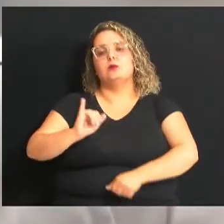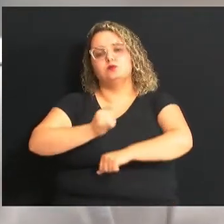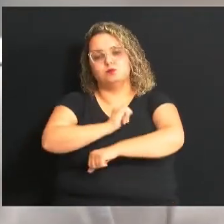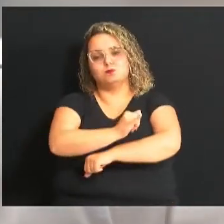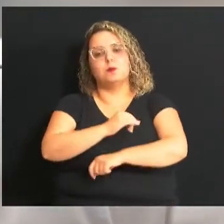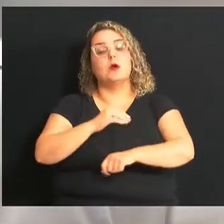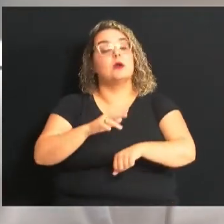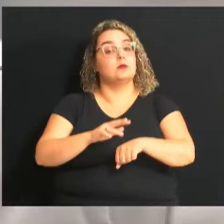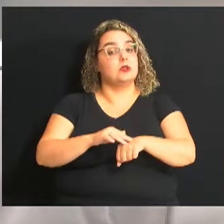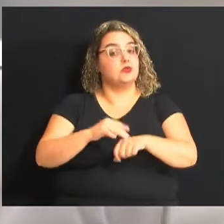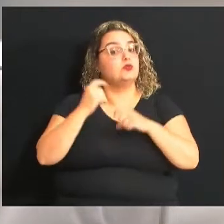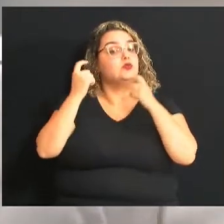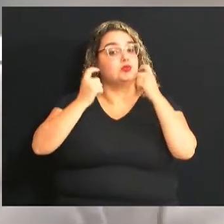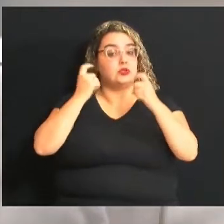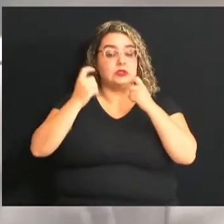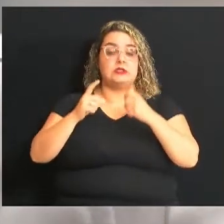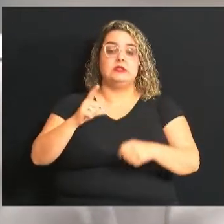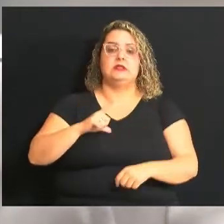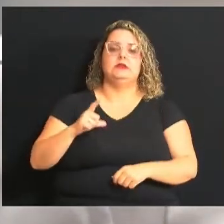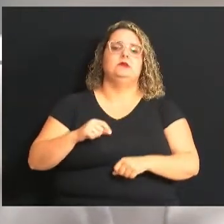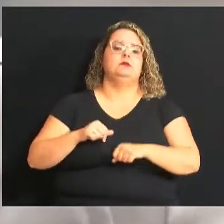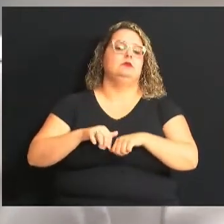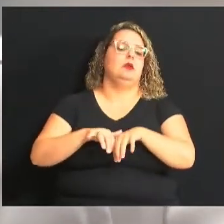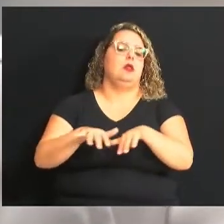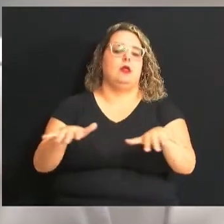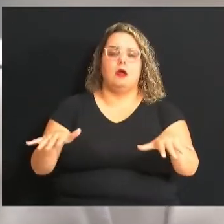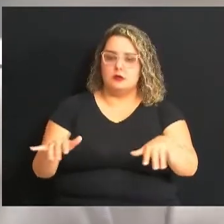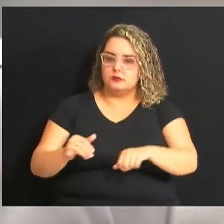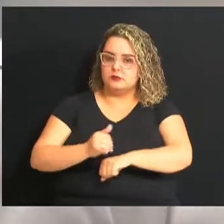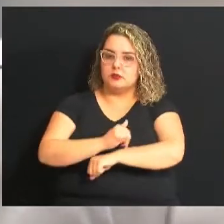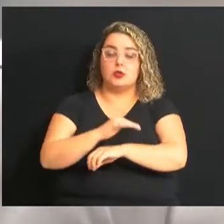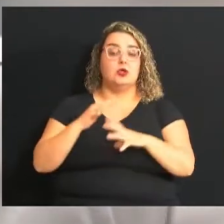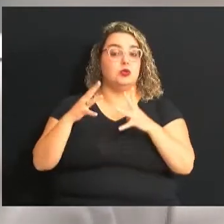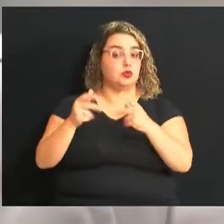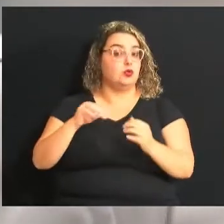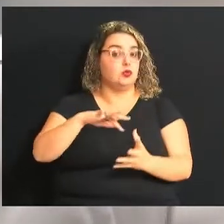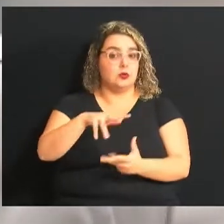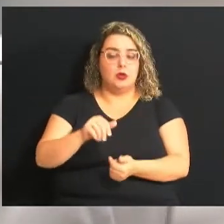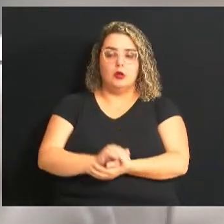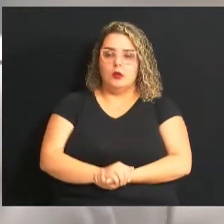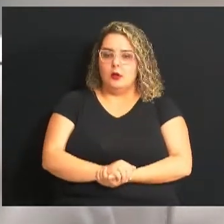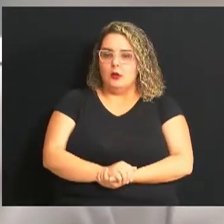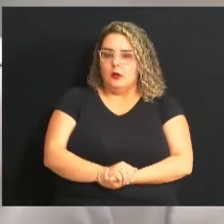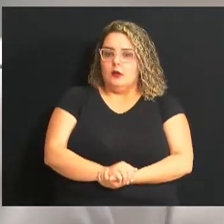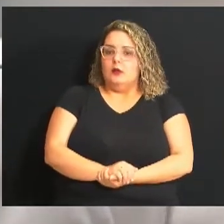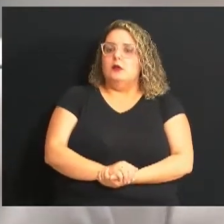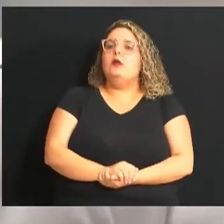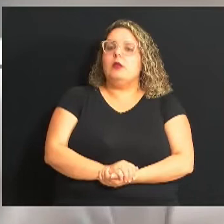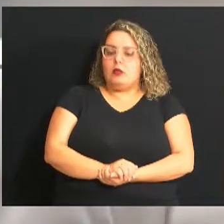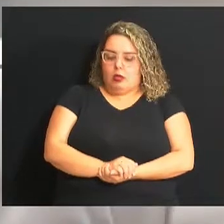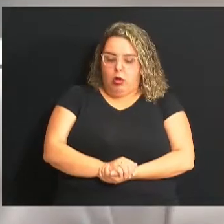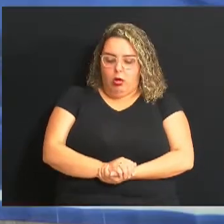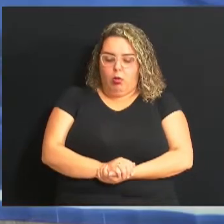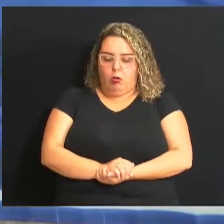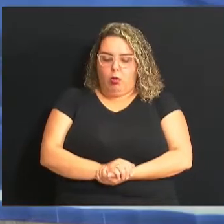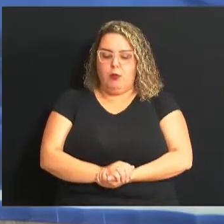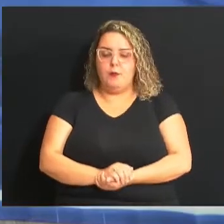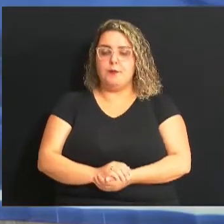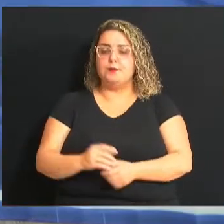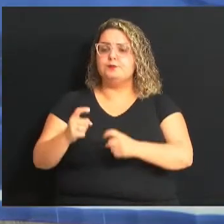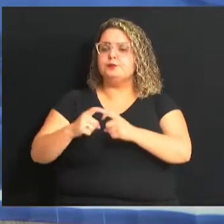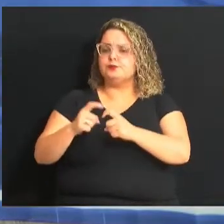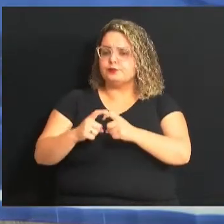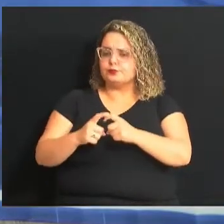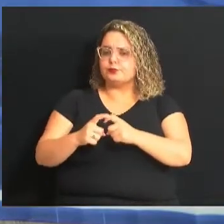Nós temos aí uma epidemia dessa doença a nível de todo o mundo. E doutor, a obesidade, ela é provocada